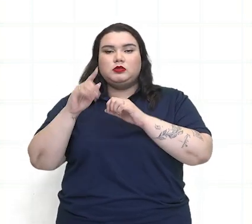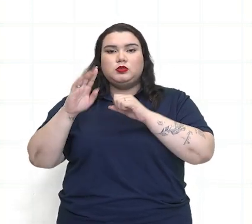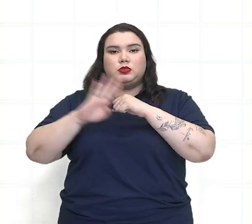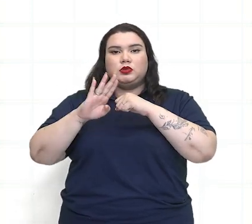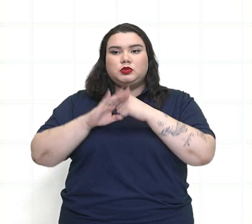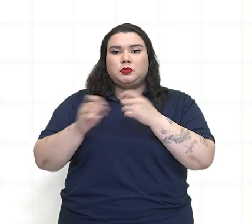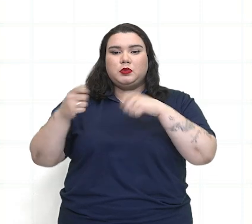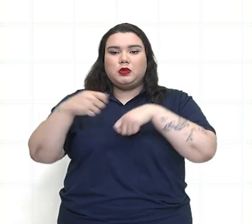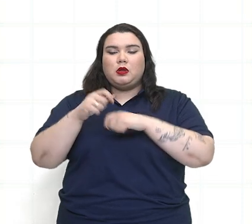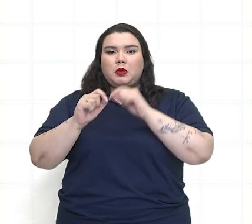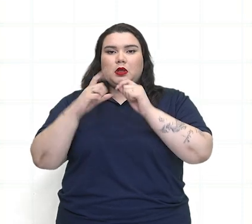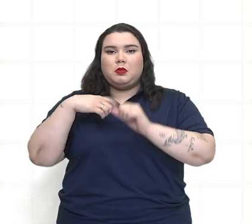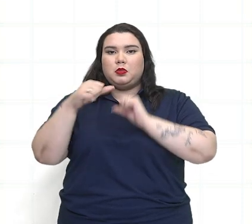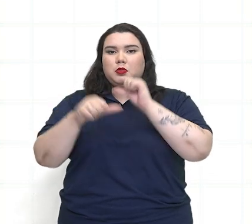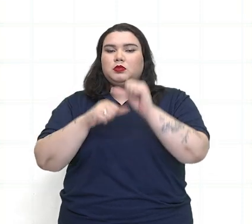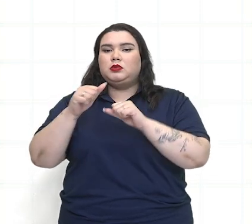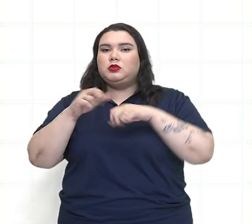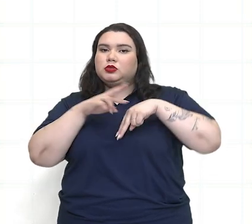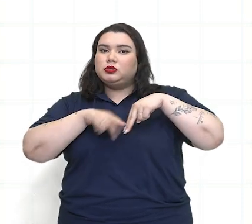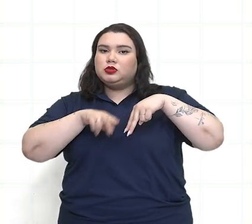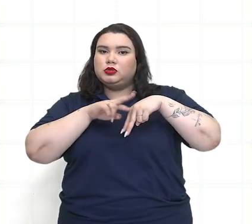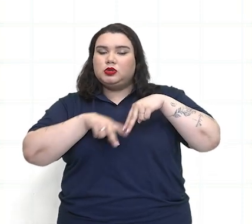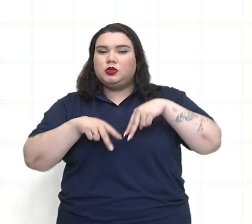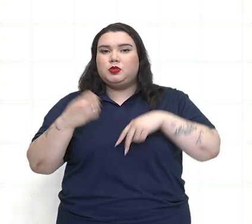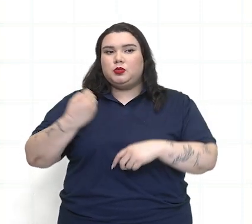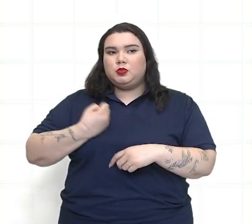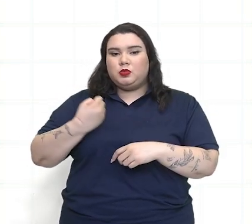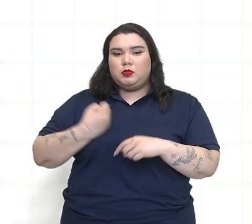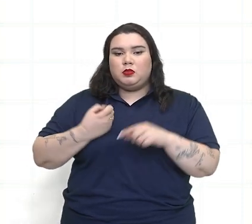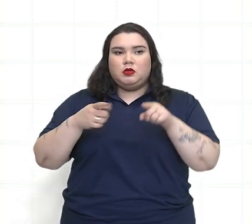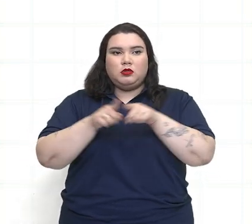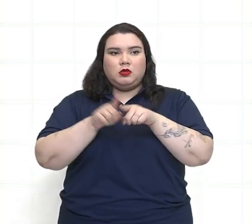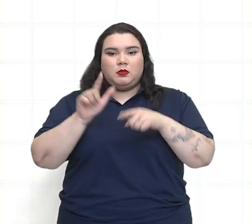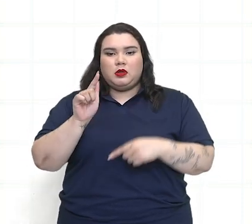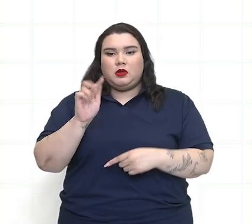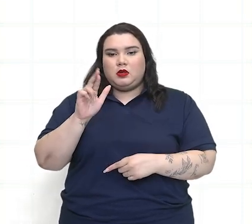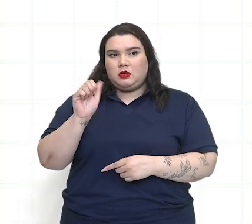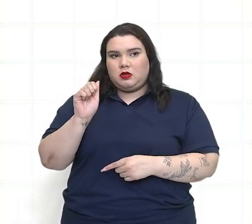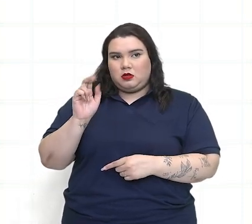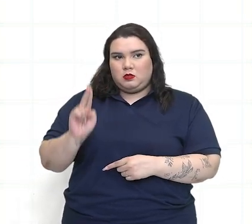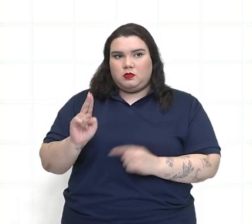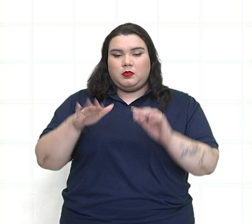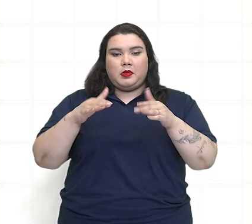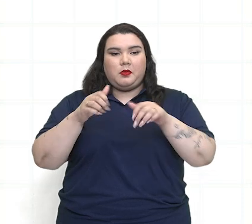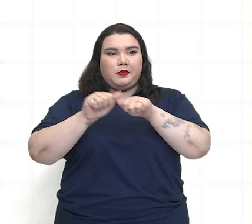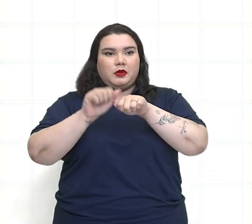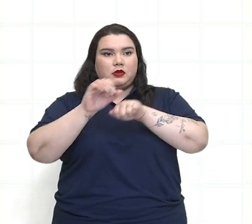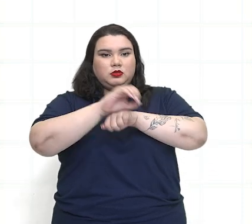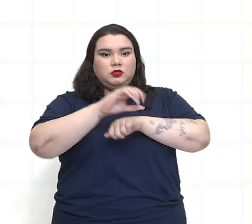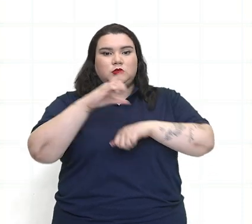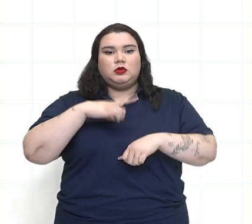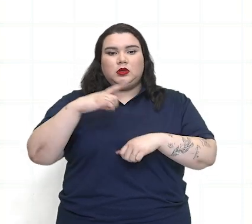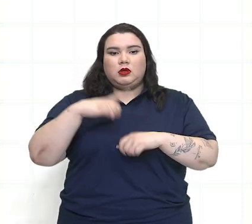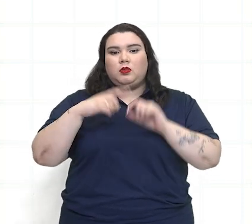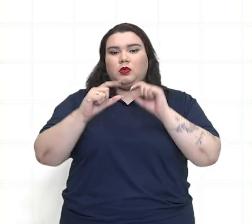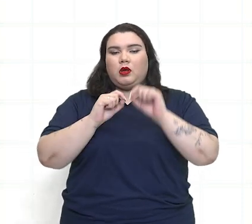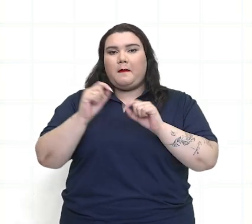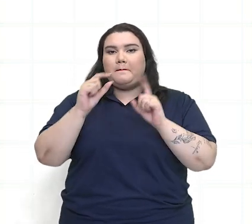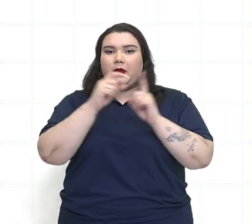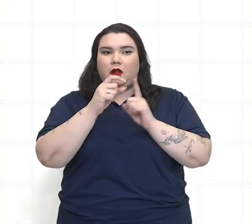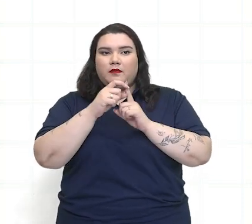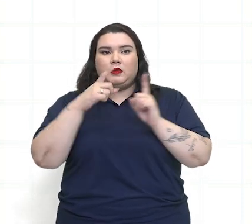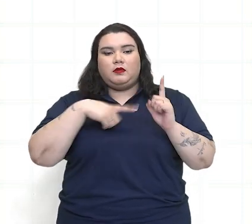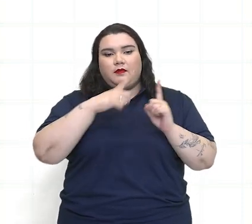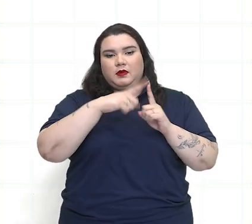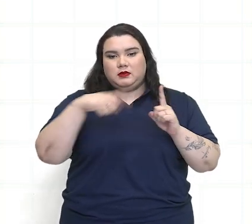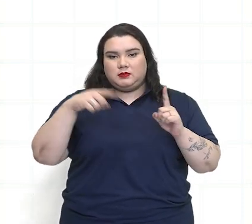grau, certo? O artigo é a palavra variável, ele varia, porque ele também